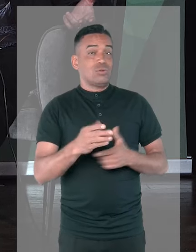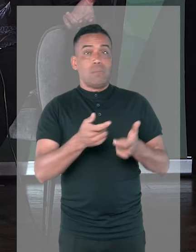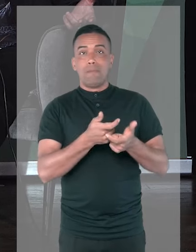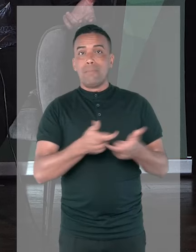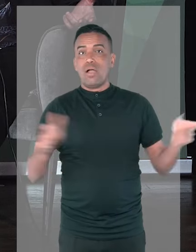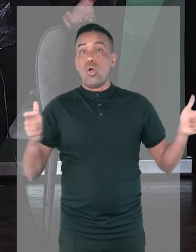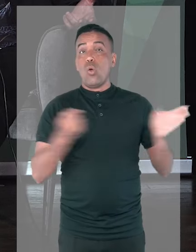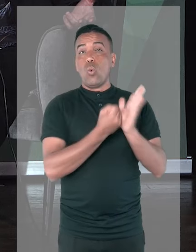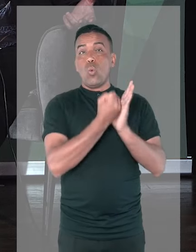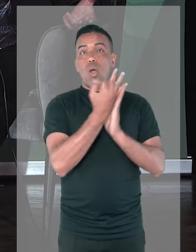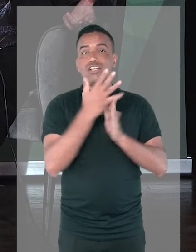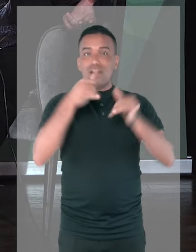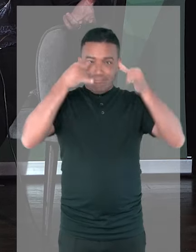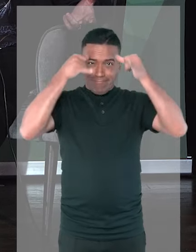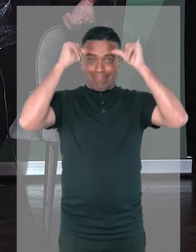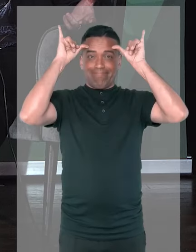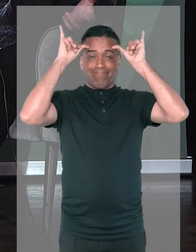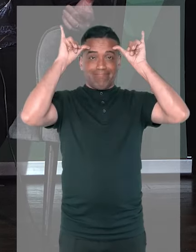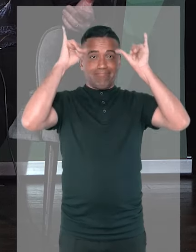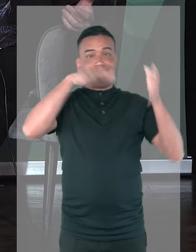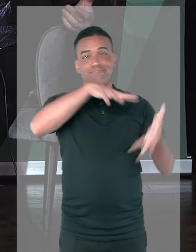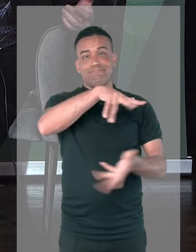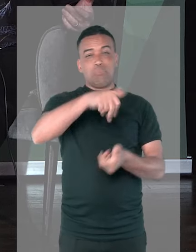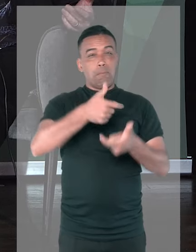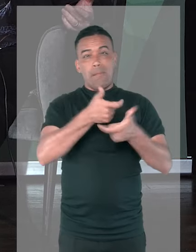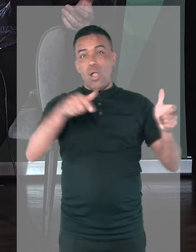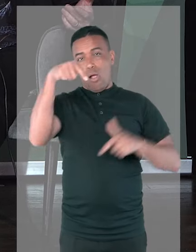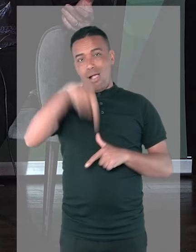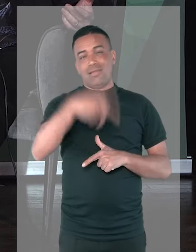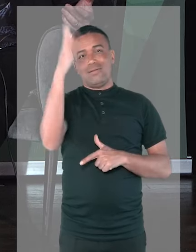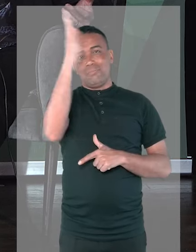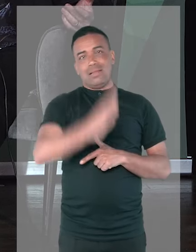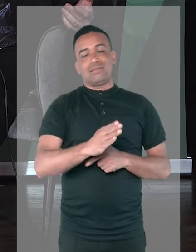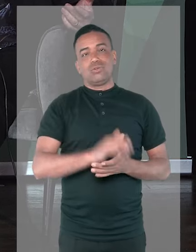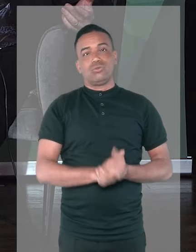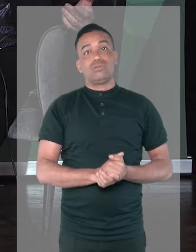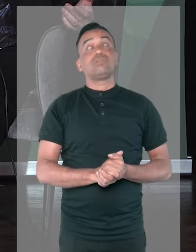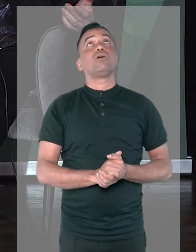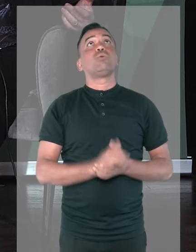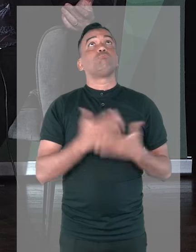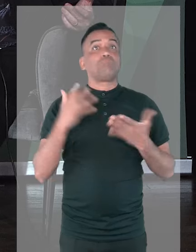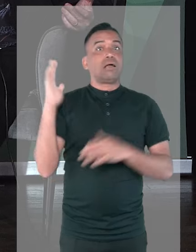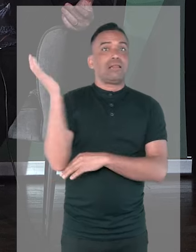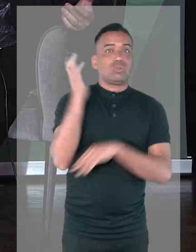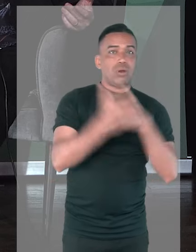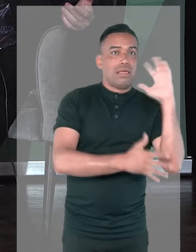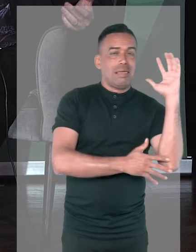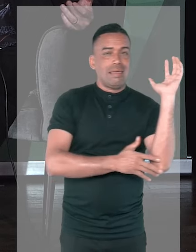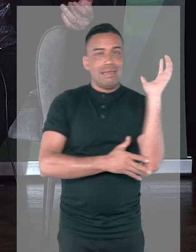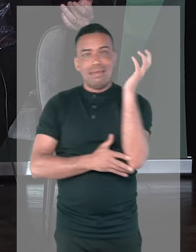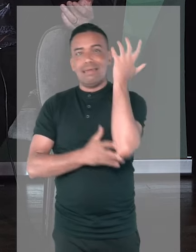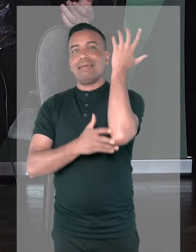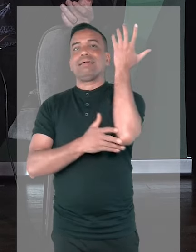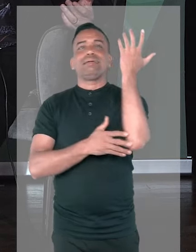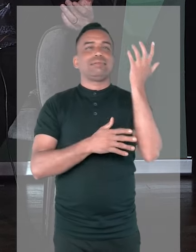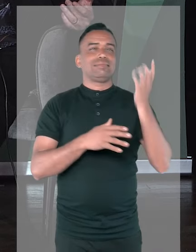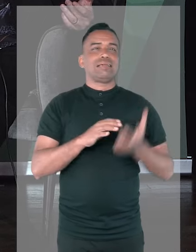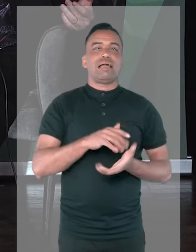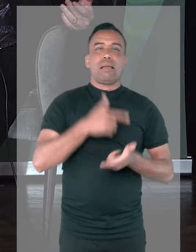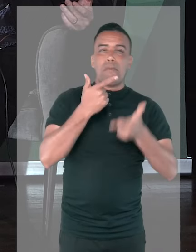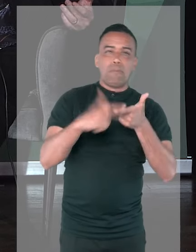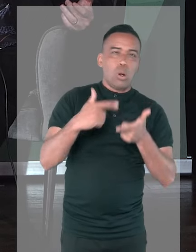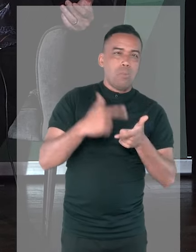rebanhos do planeta, né? Hoje a gente vive, graças à dizimação da natureza, às catástrofes climáticas e